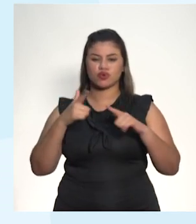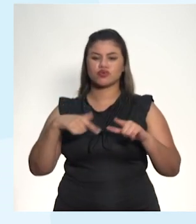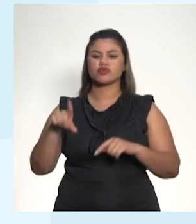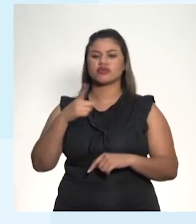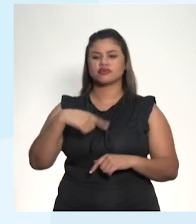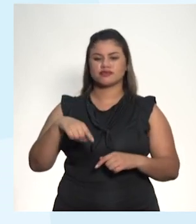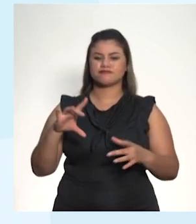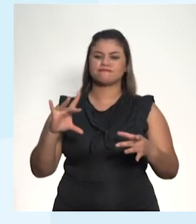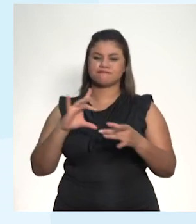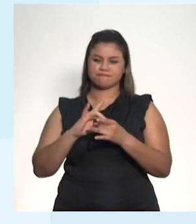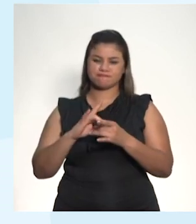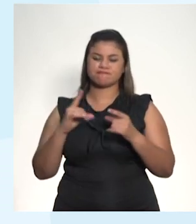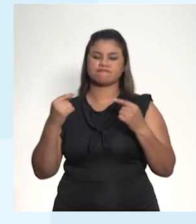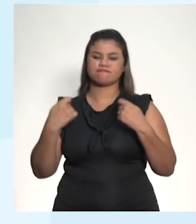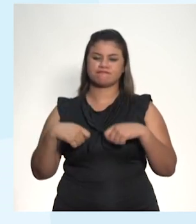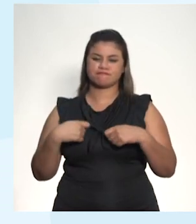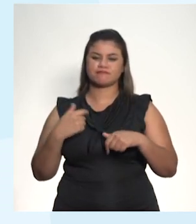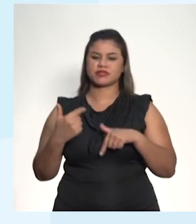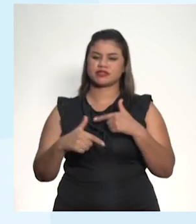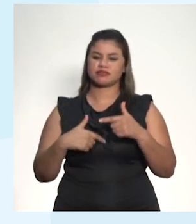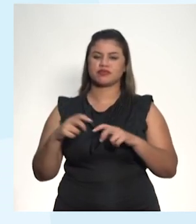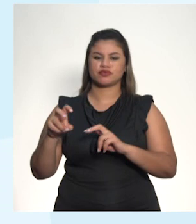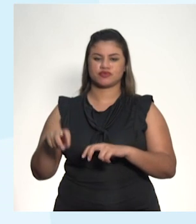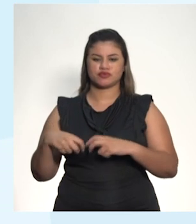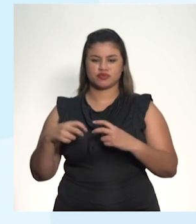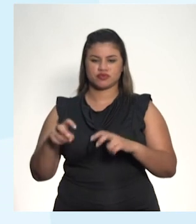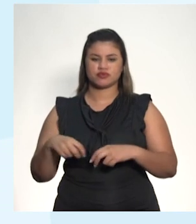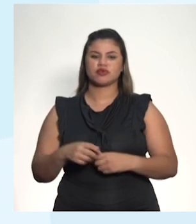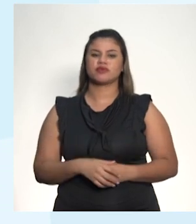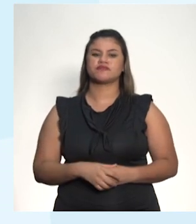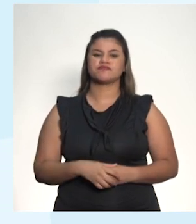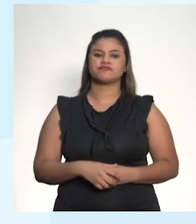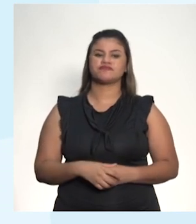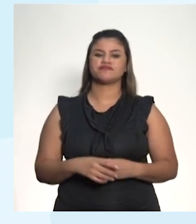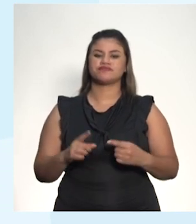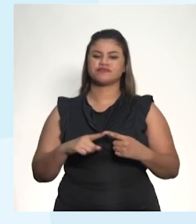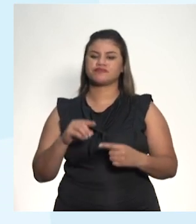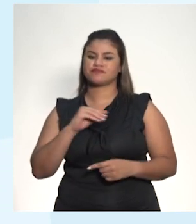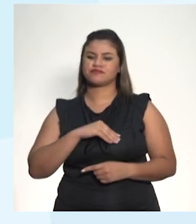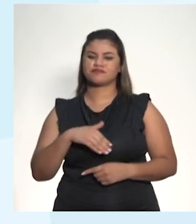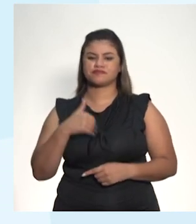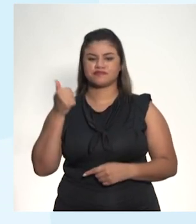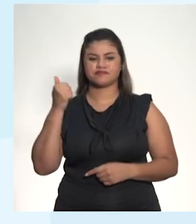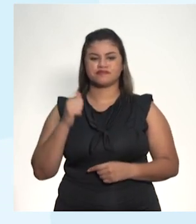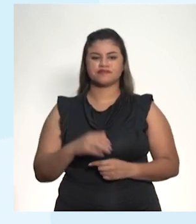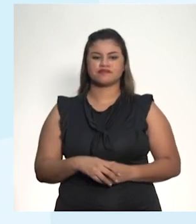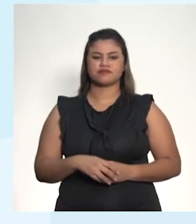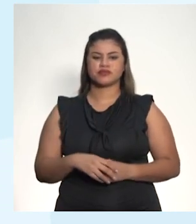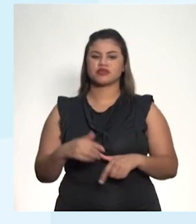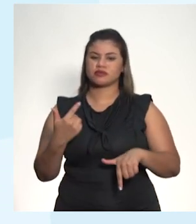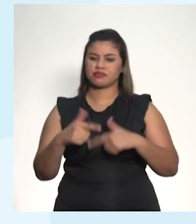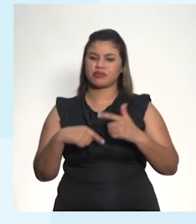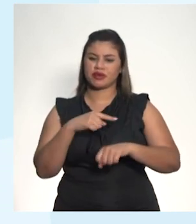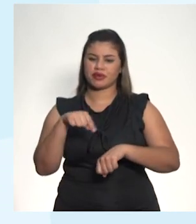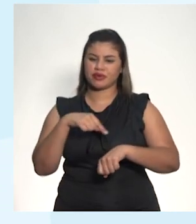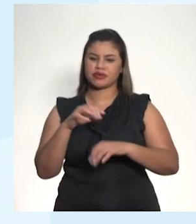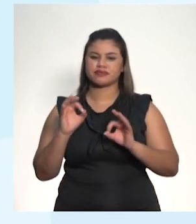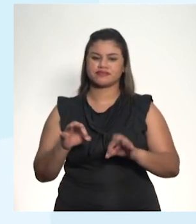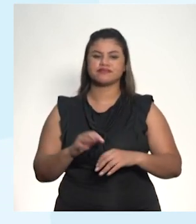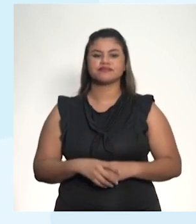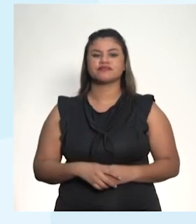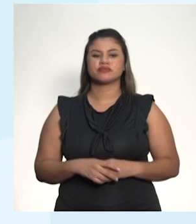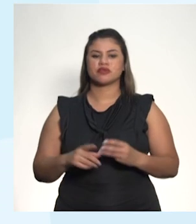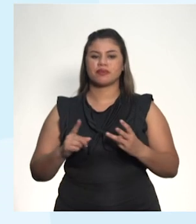também tem vínculo aos trabalhadores também urbanos, tá? Então, a gente tem ali melhores salários, né, jornadas de trabalho mais